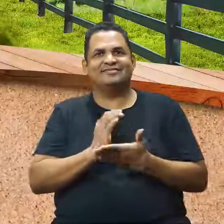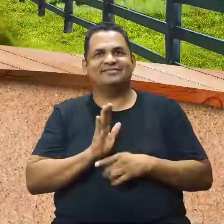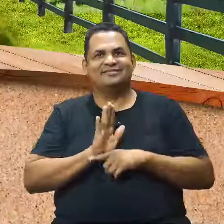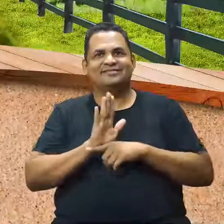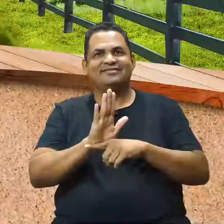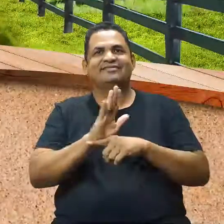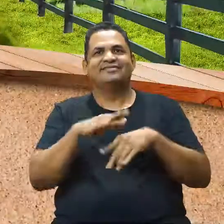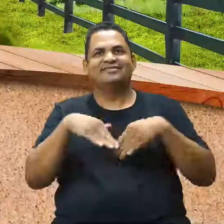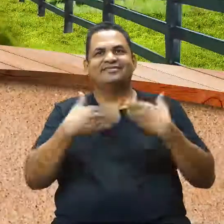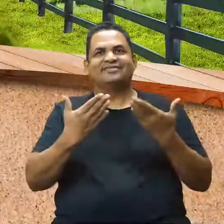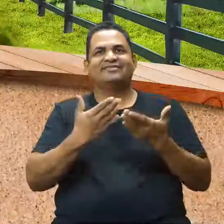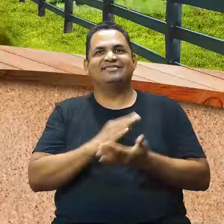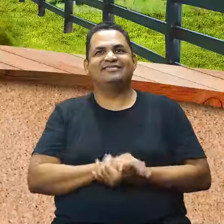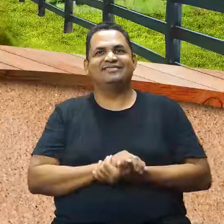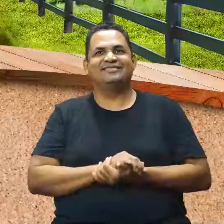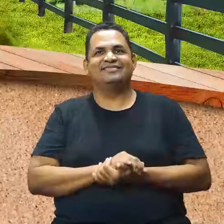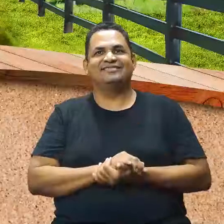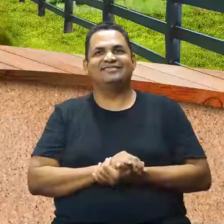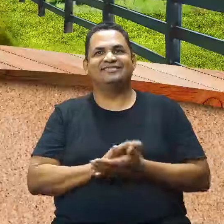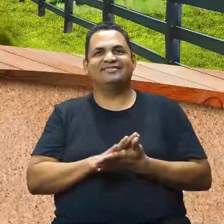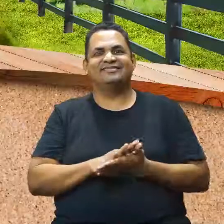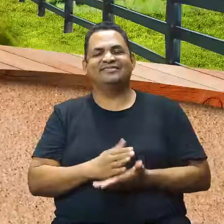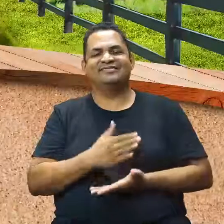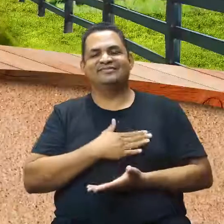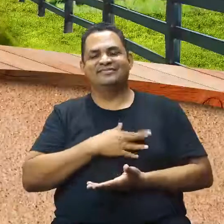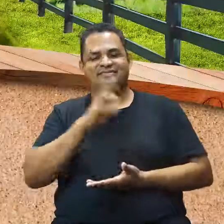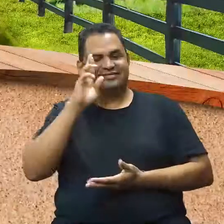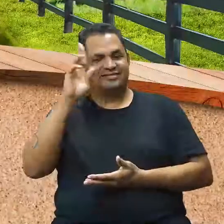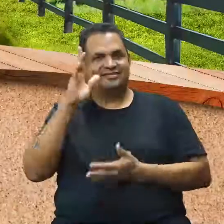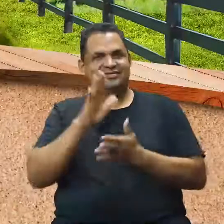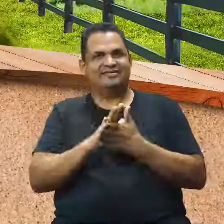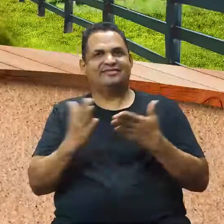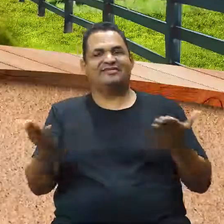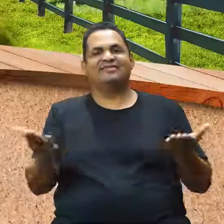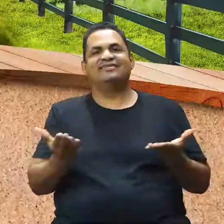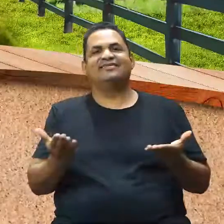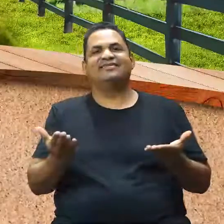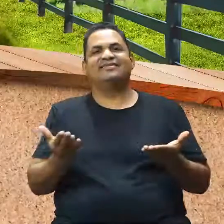auxiliando quando dá aquele branco! O meu diretor que sempre vai e vem!